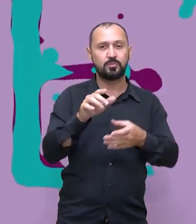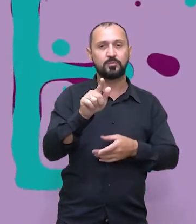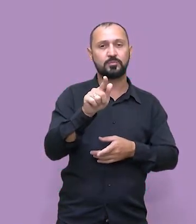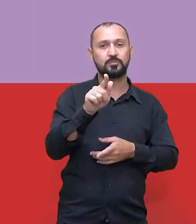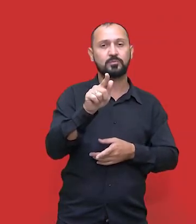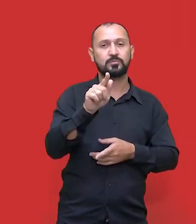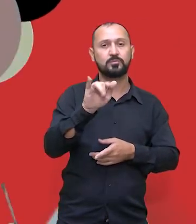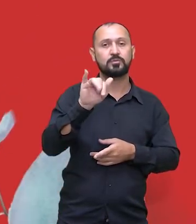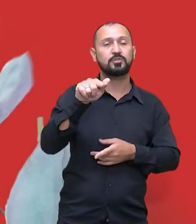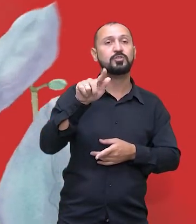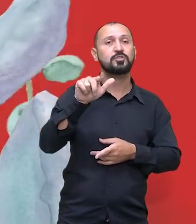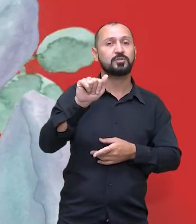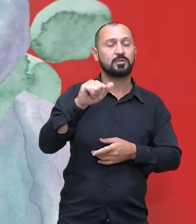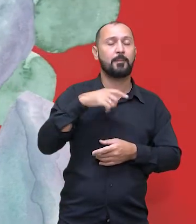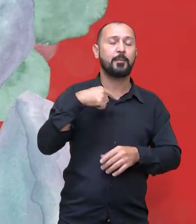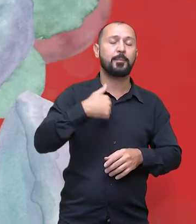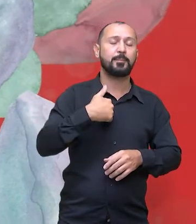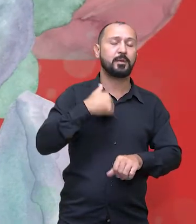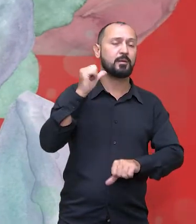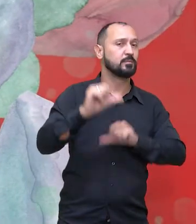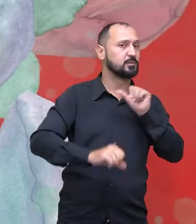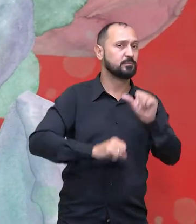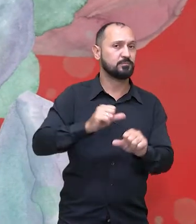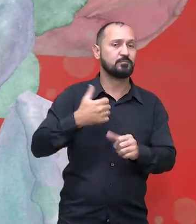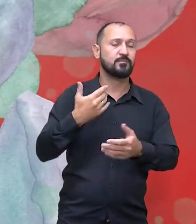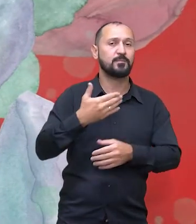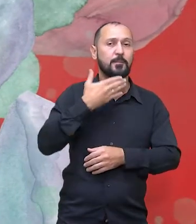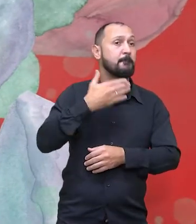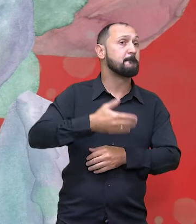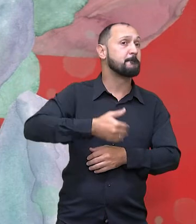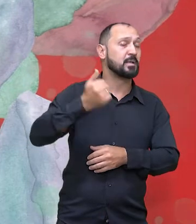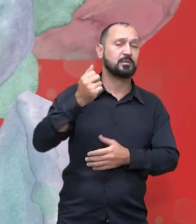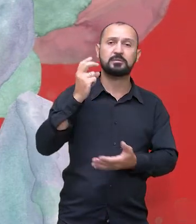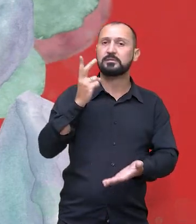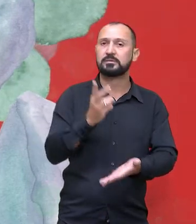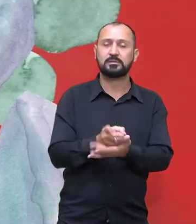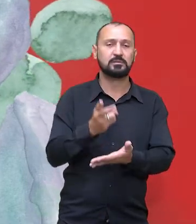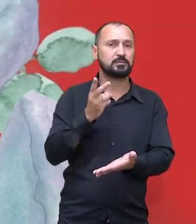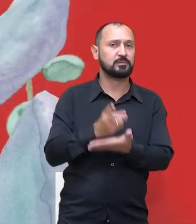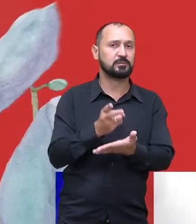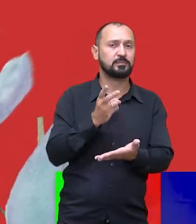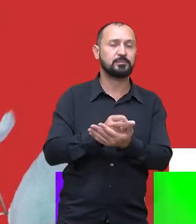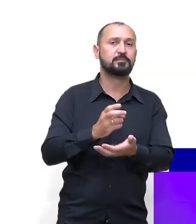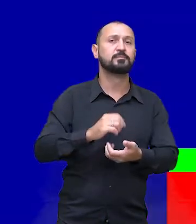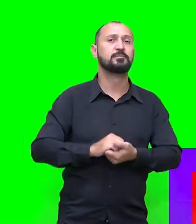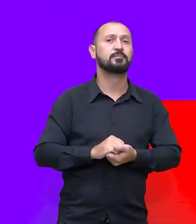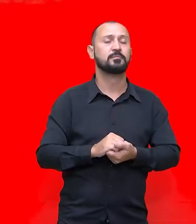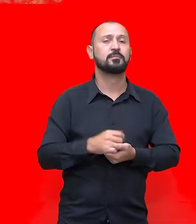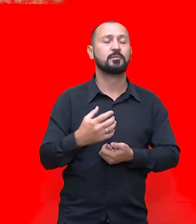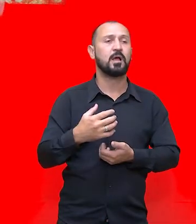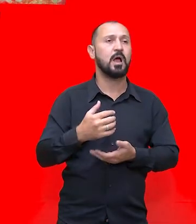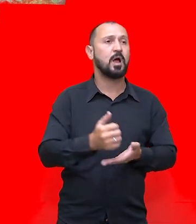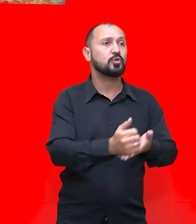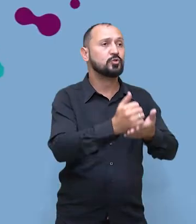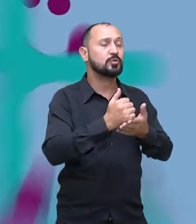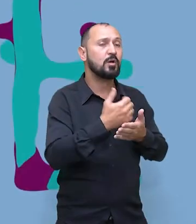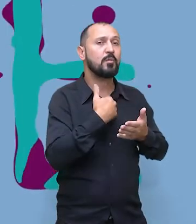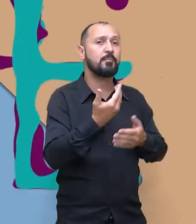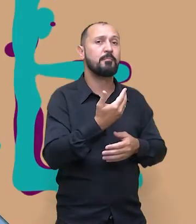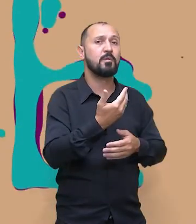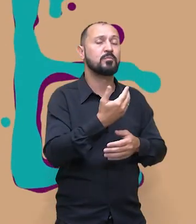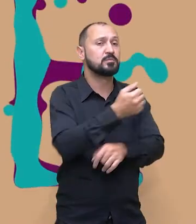a Ginga por me transformar, por me fazer uma pessoa melhor sempre, por fazer os meus